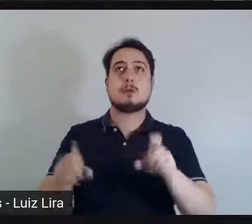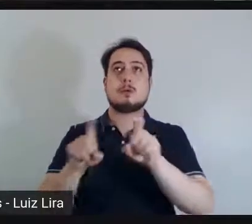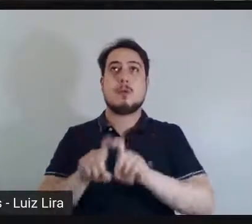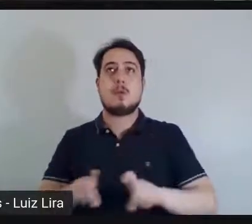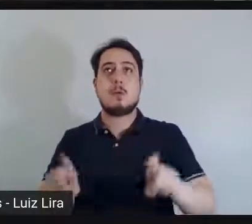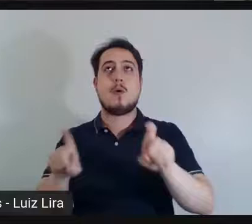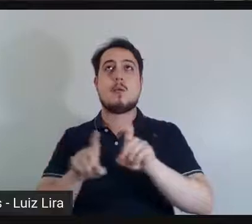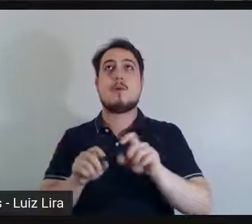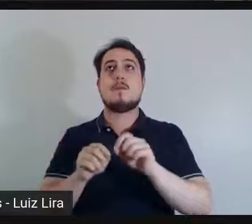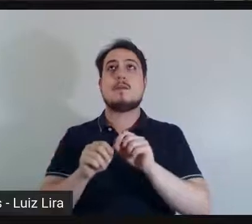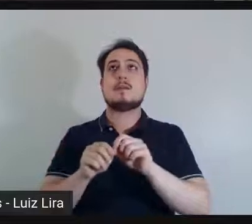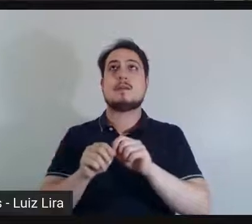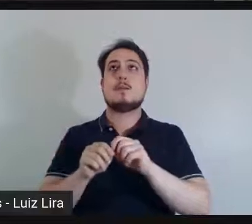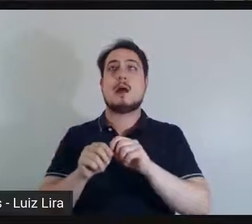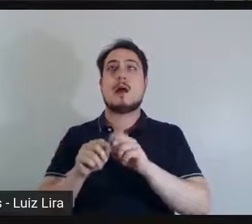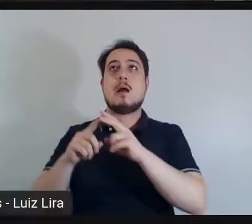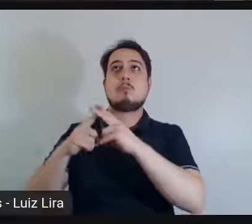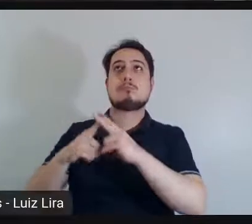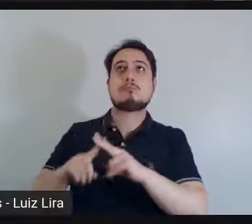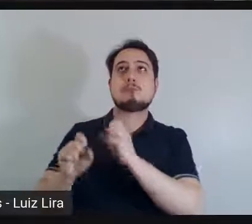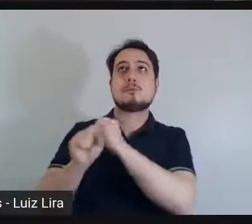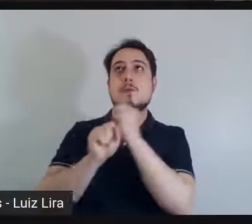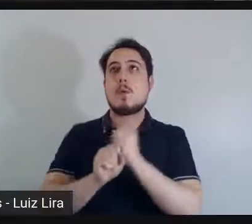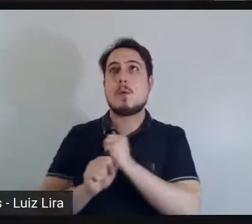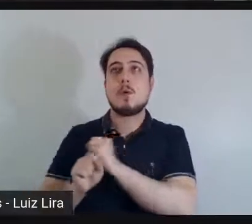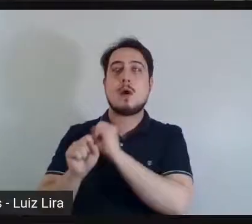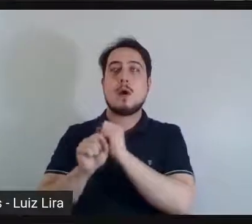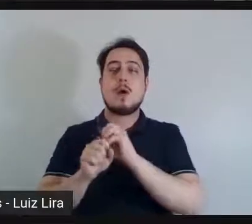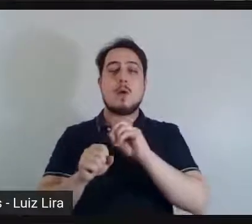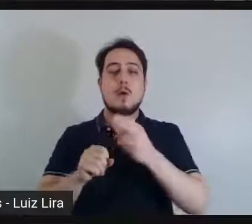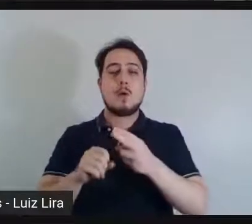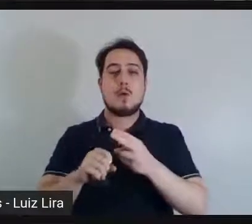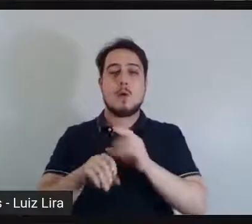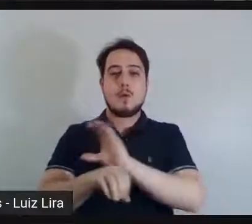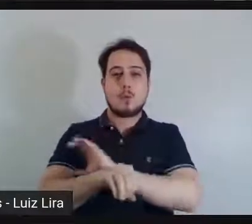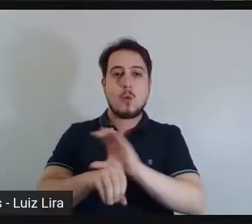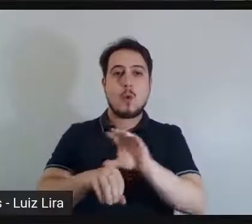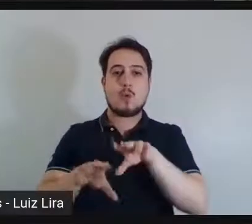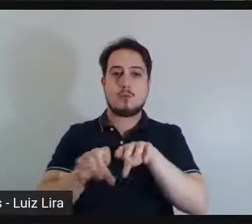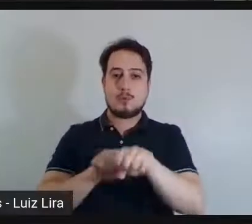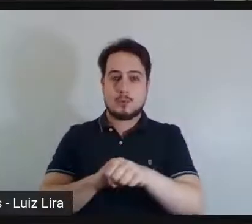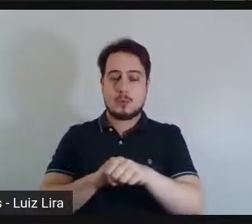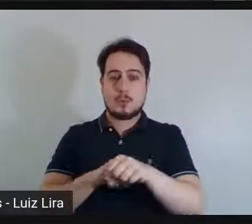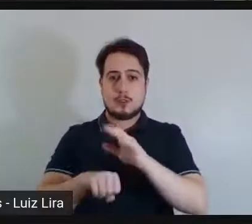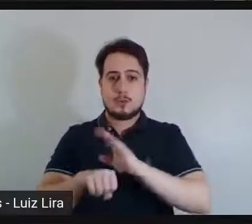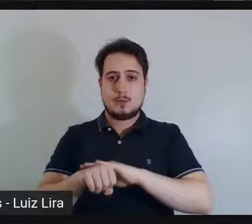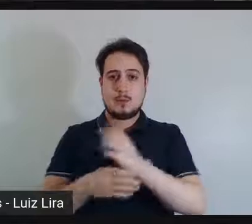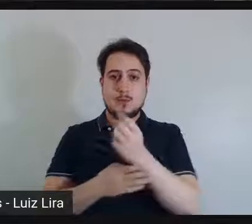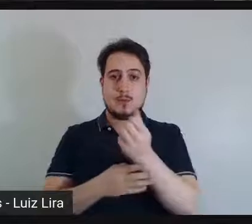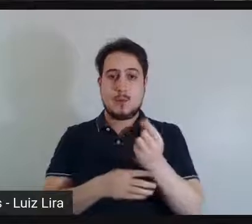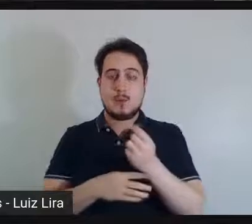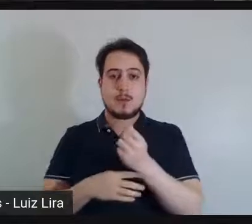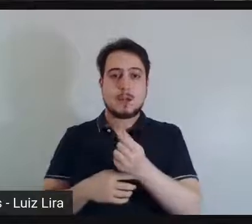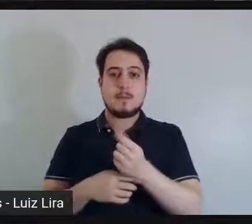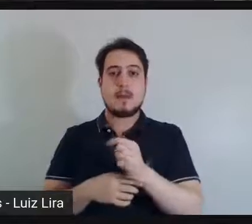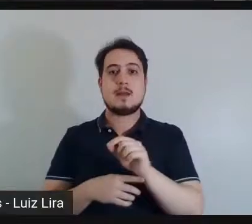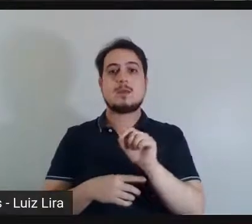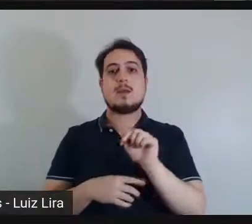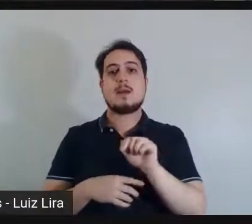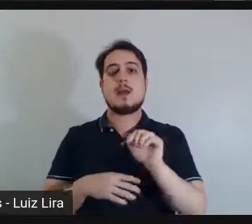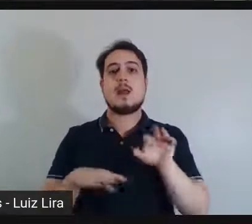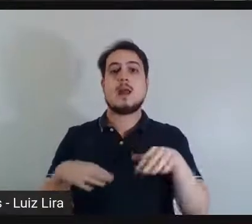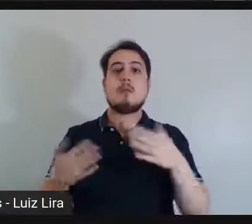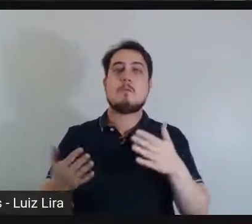uma obra, investir em capacitação. Então, assim, o orçamento, ele é mais